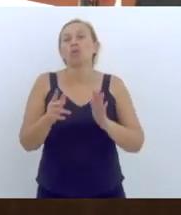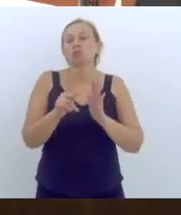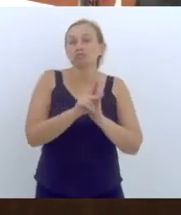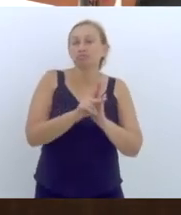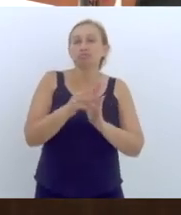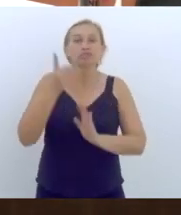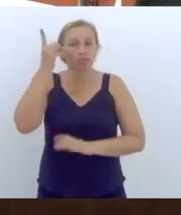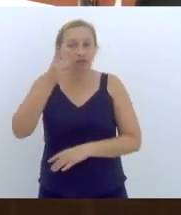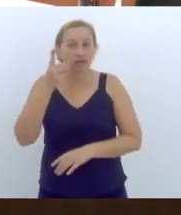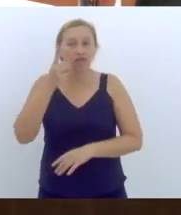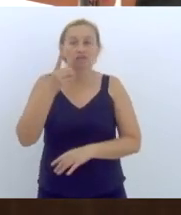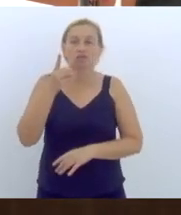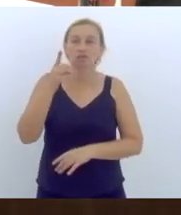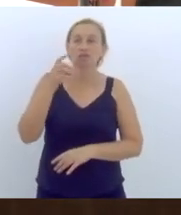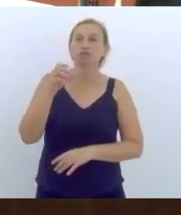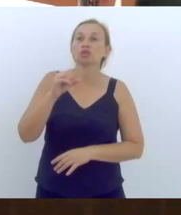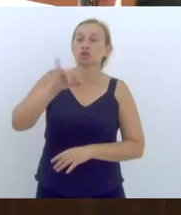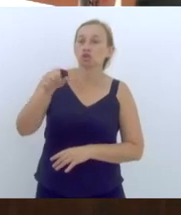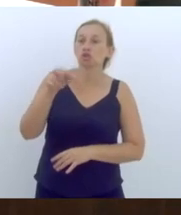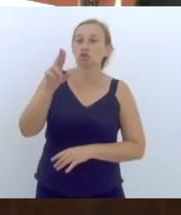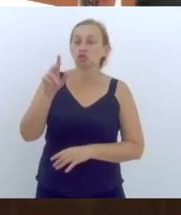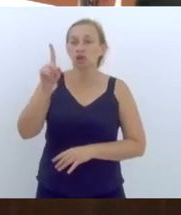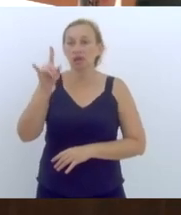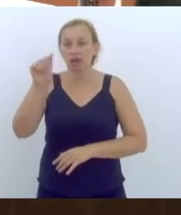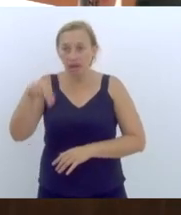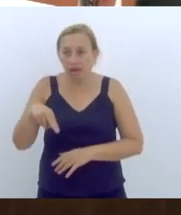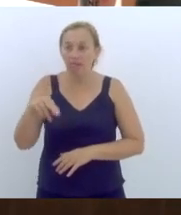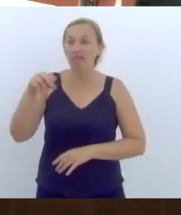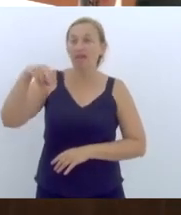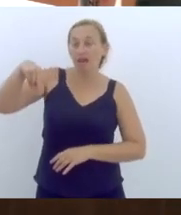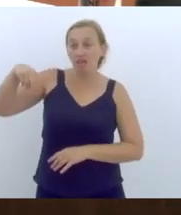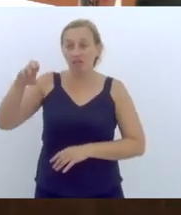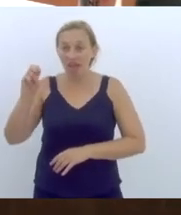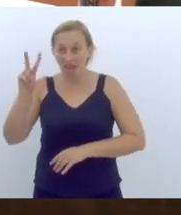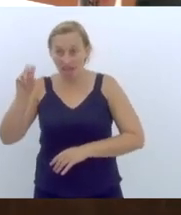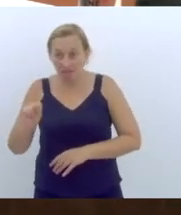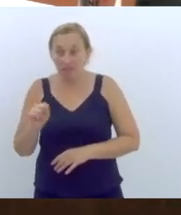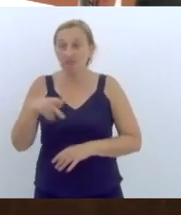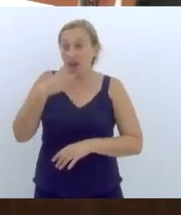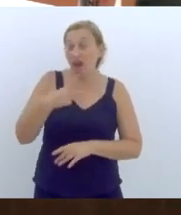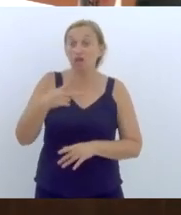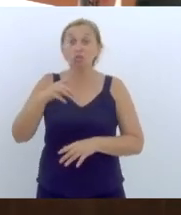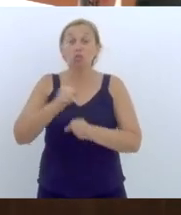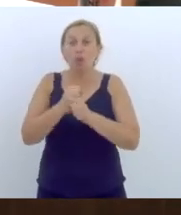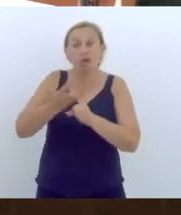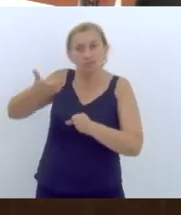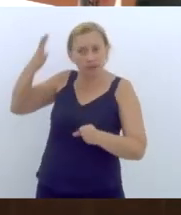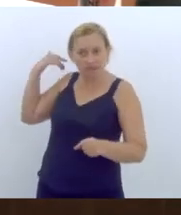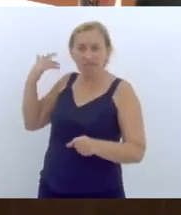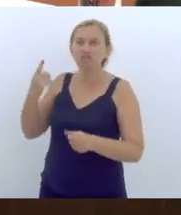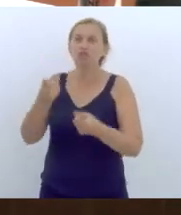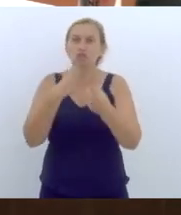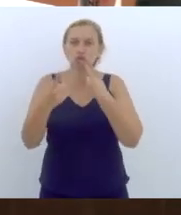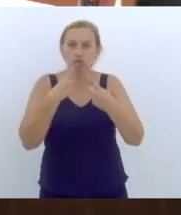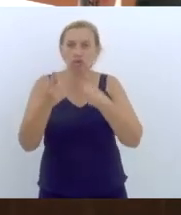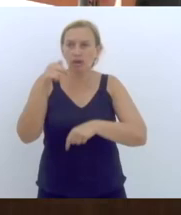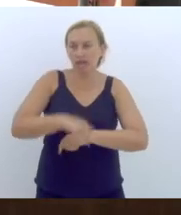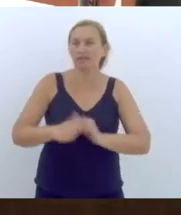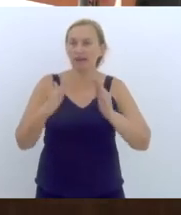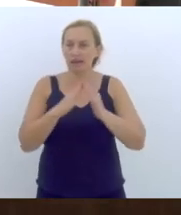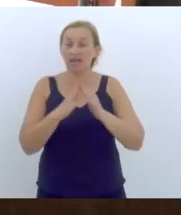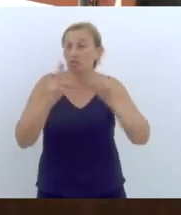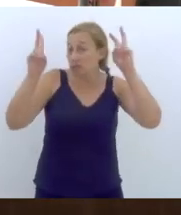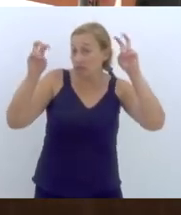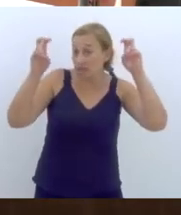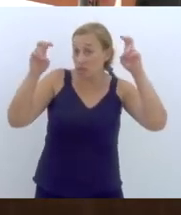Giulianelli, defender, é importante que ele passe, destacar que no ano passado a gente fez esse debate dos fertilizantes aqui na casa, o deputado